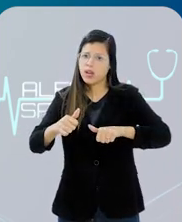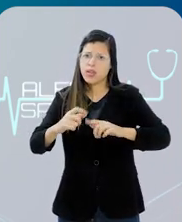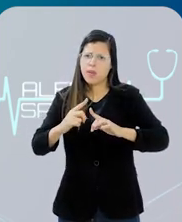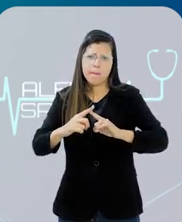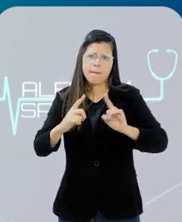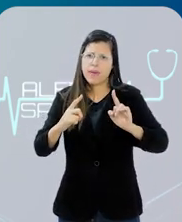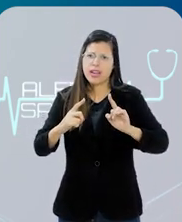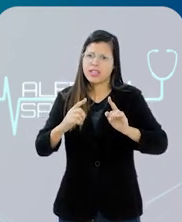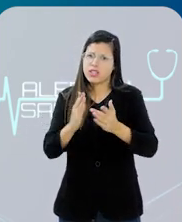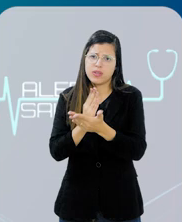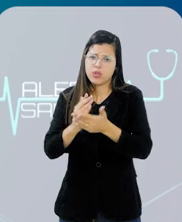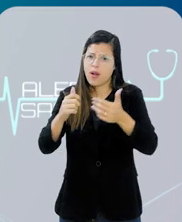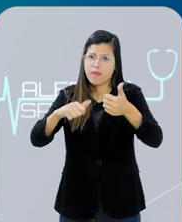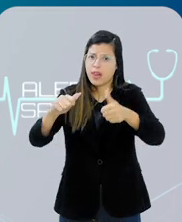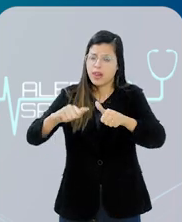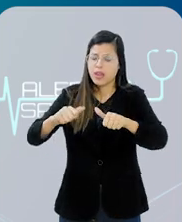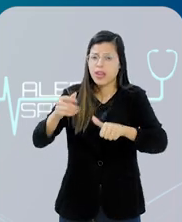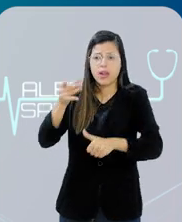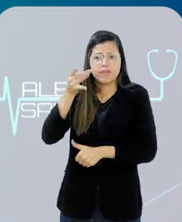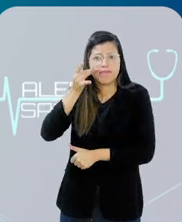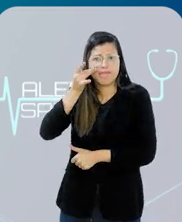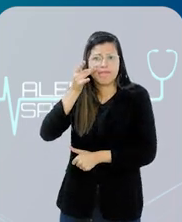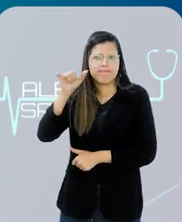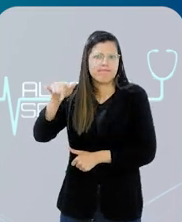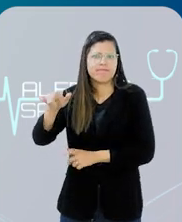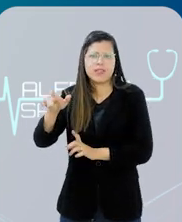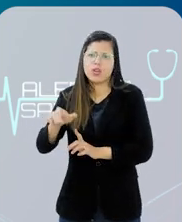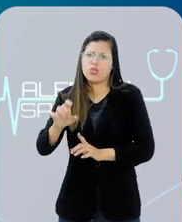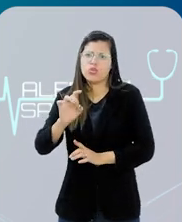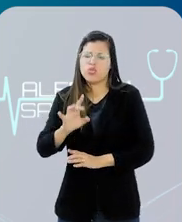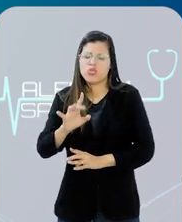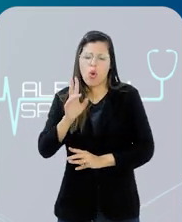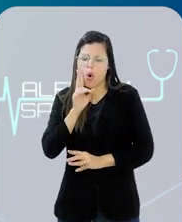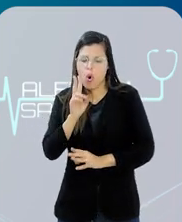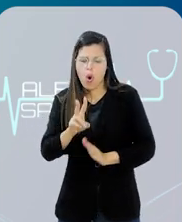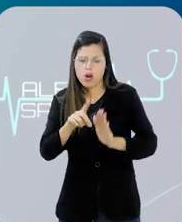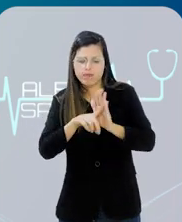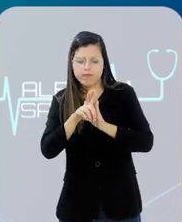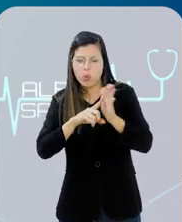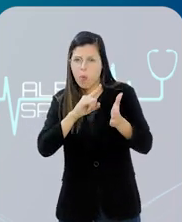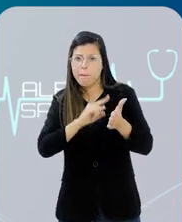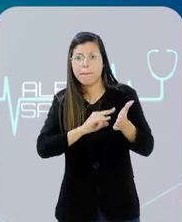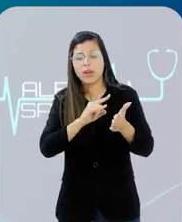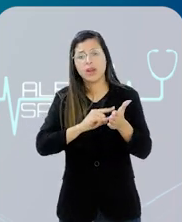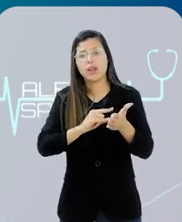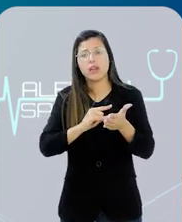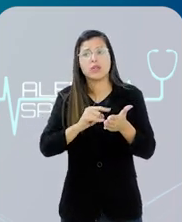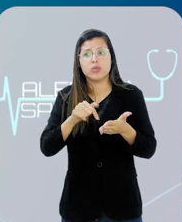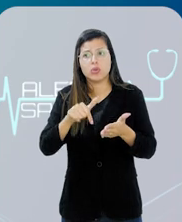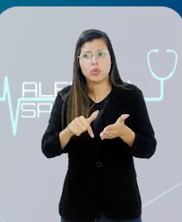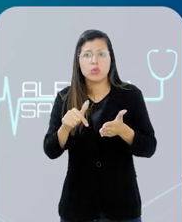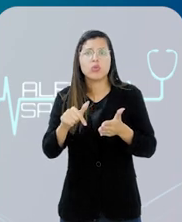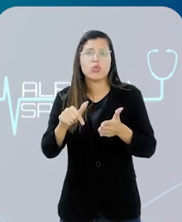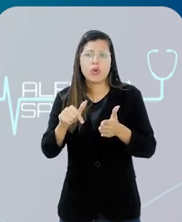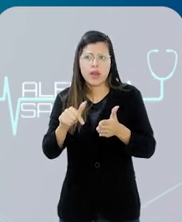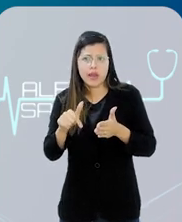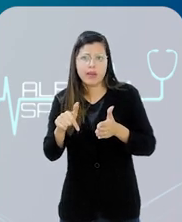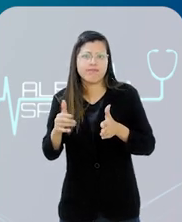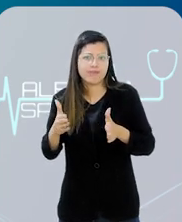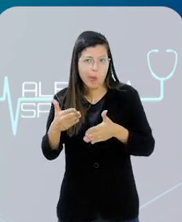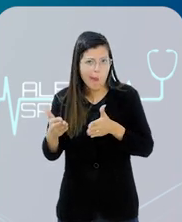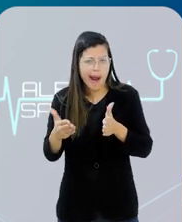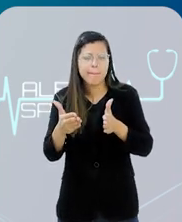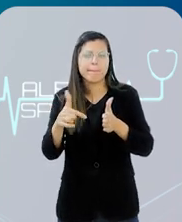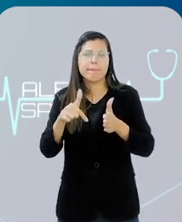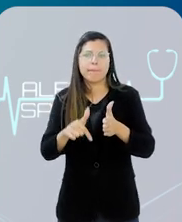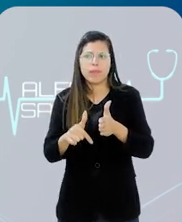avalia pessoalmente a paciente, às vezes avalia exame, né? Então, realmente é um caminho que, para algum grupo